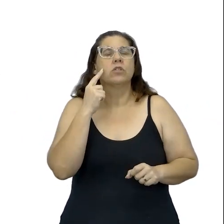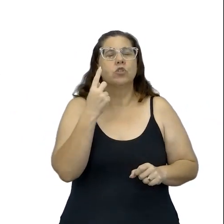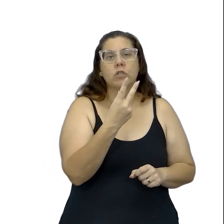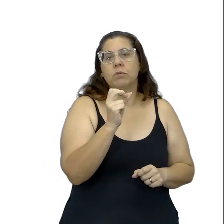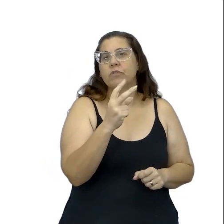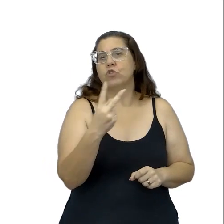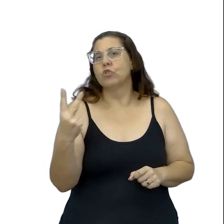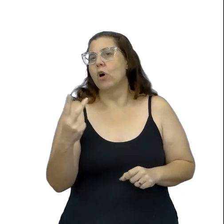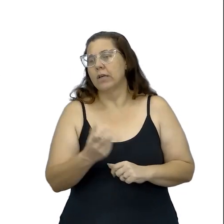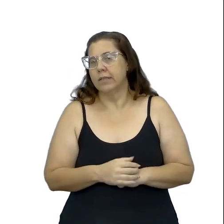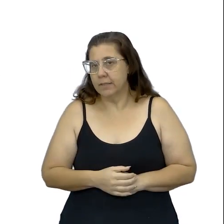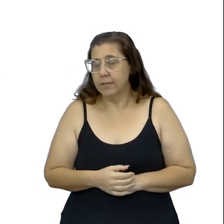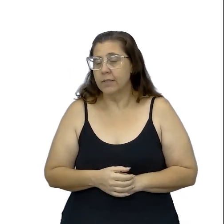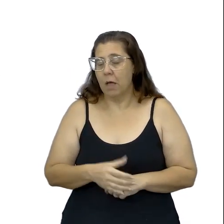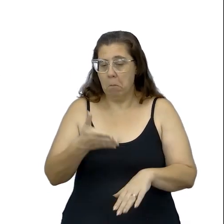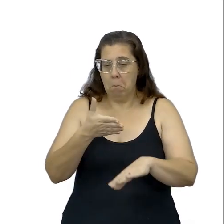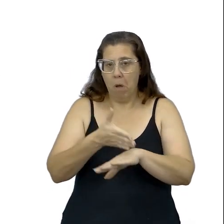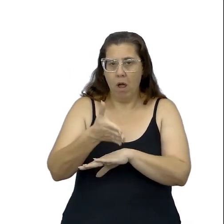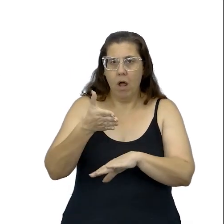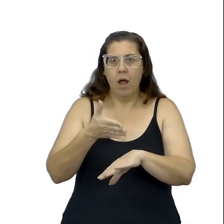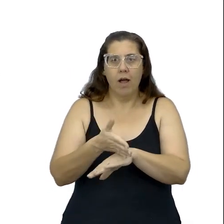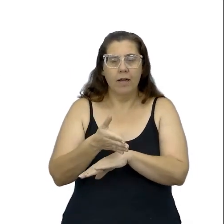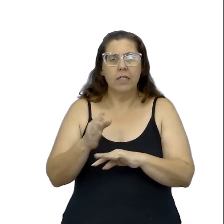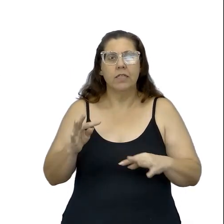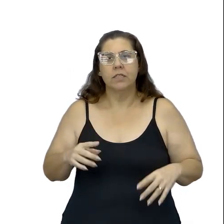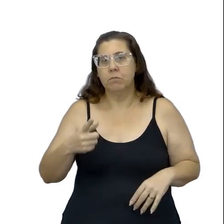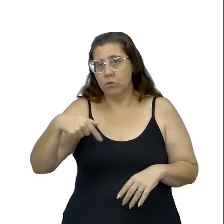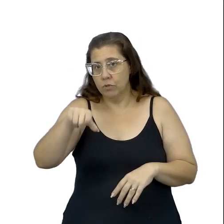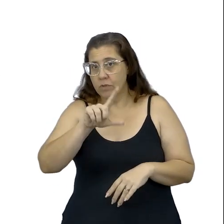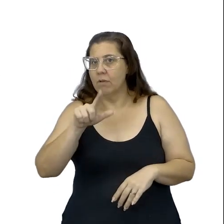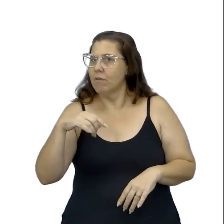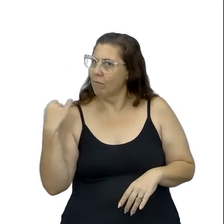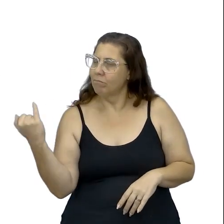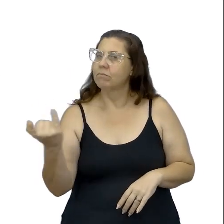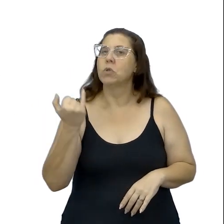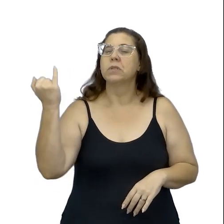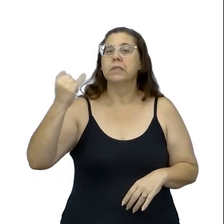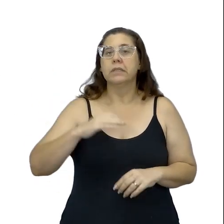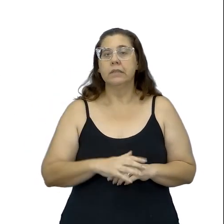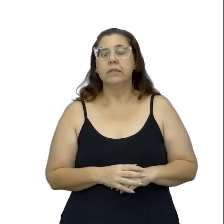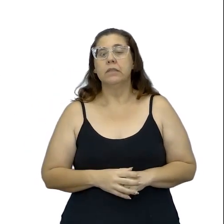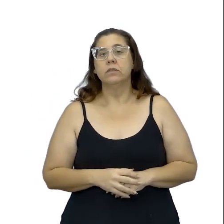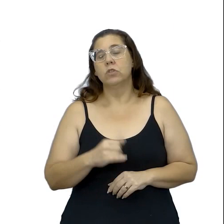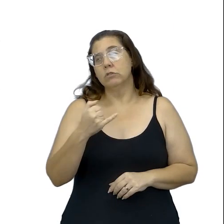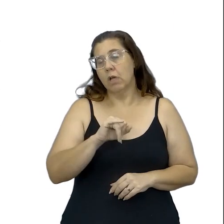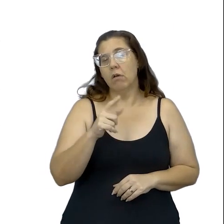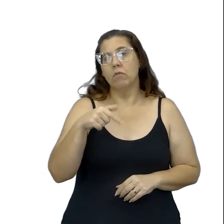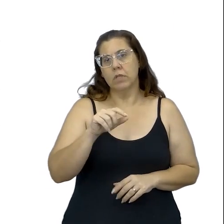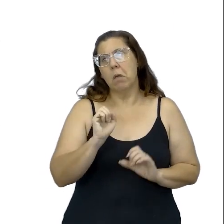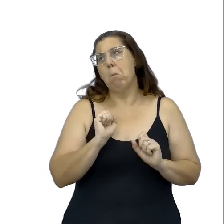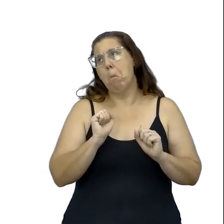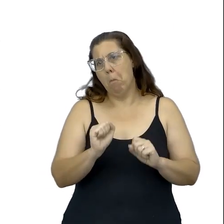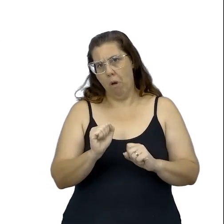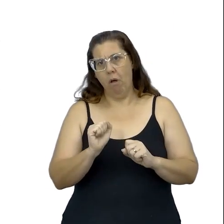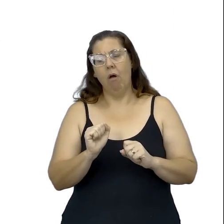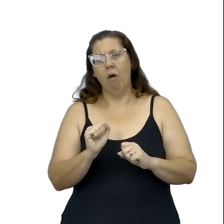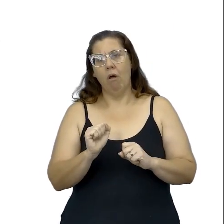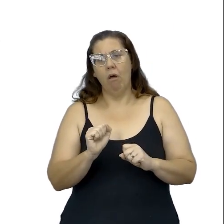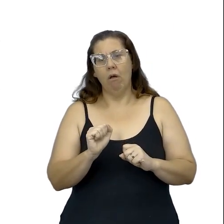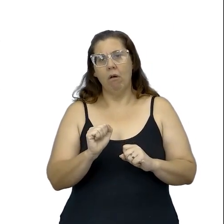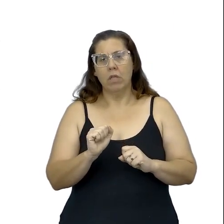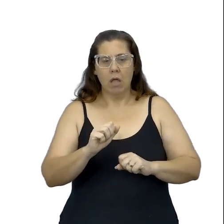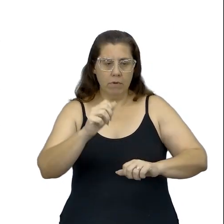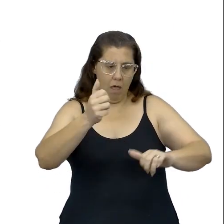2022, a participação de vocês é muito importante, então, se vocês puderem, né, fazer